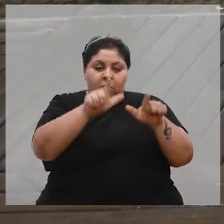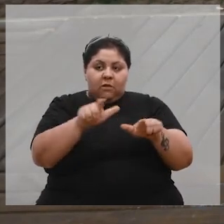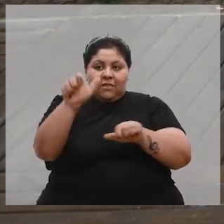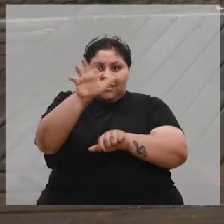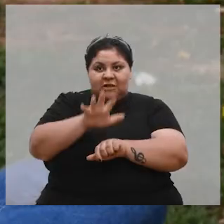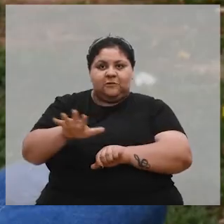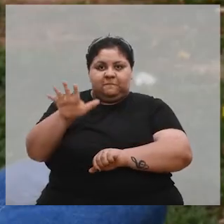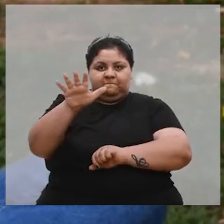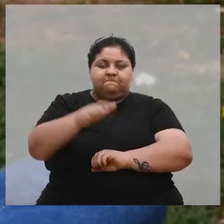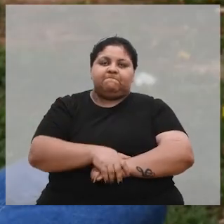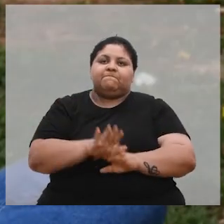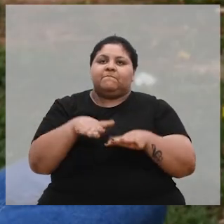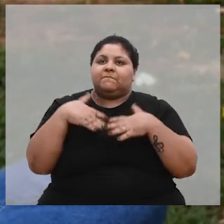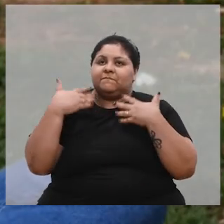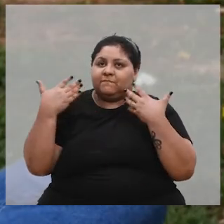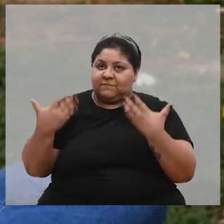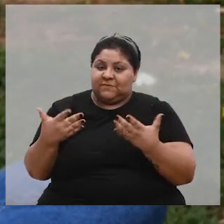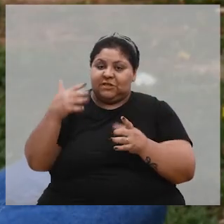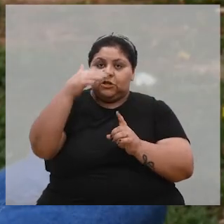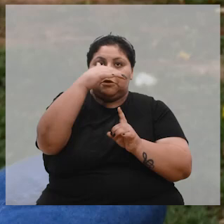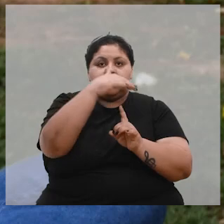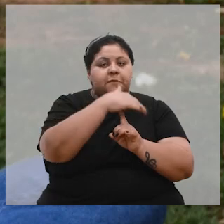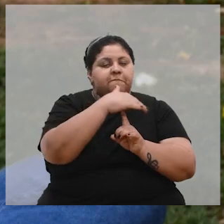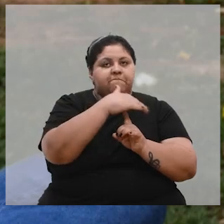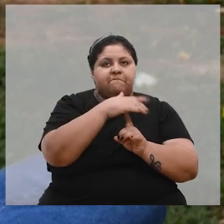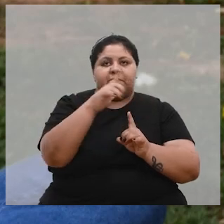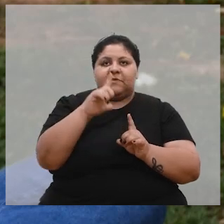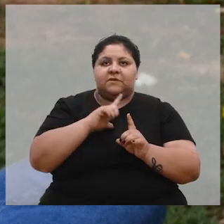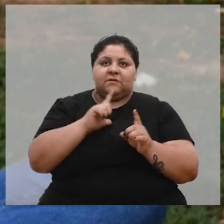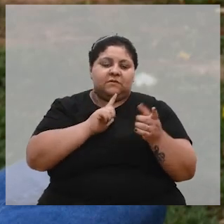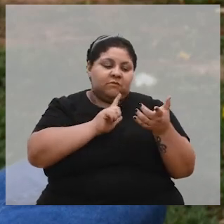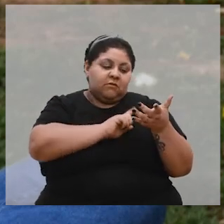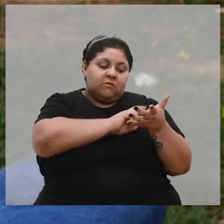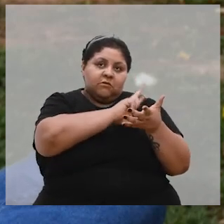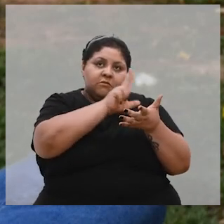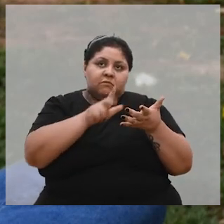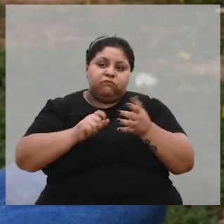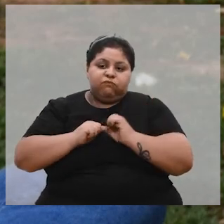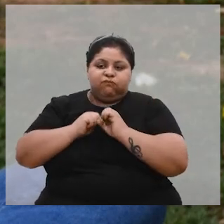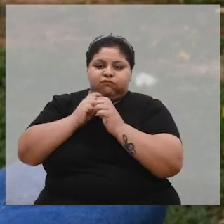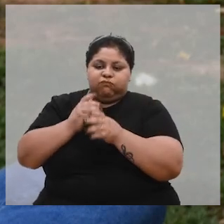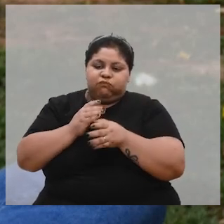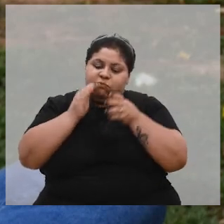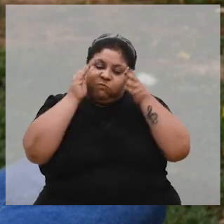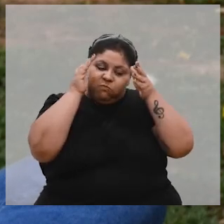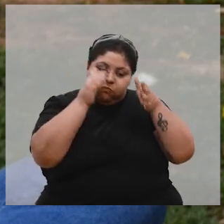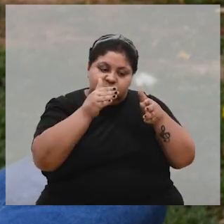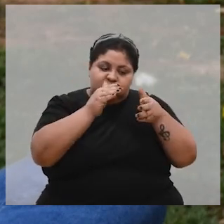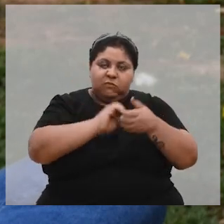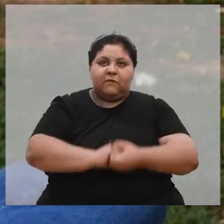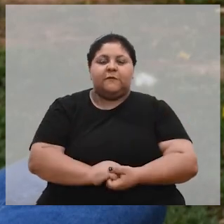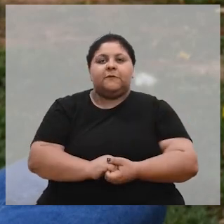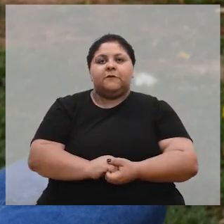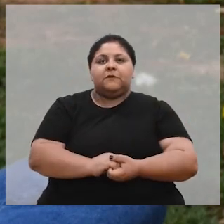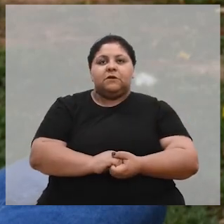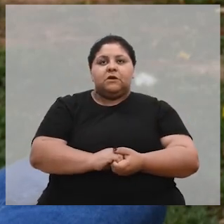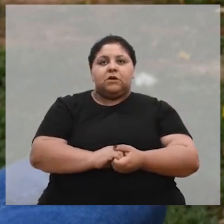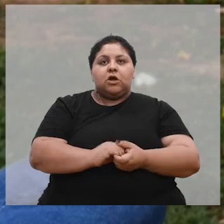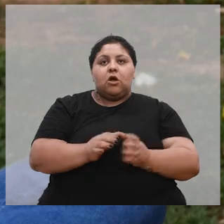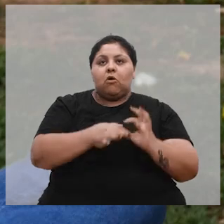locais e nacionais. Então, essa é a nossa feira. Ela tem várias ações voltadas